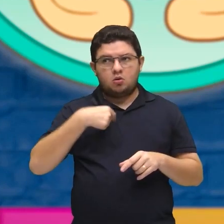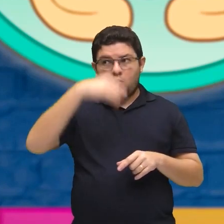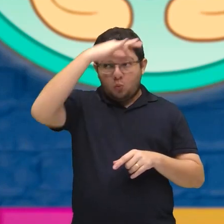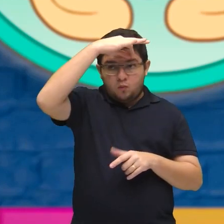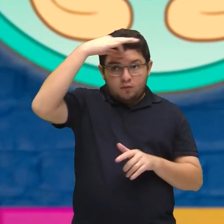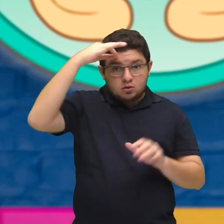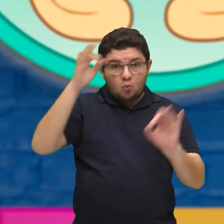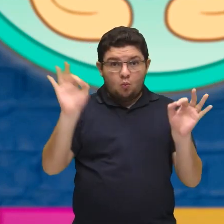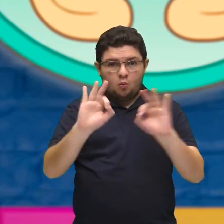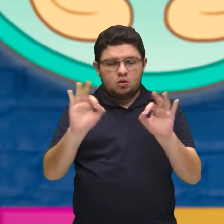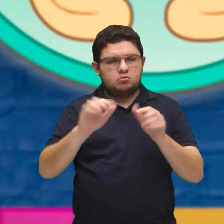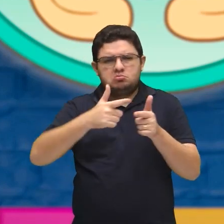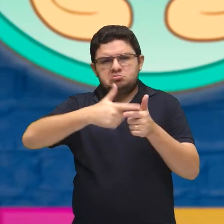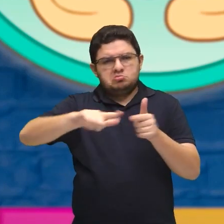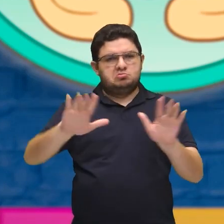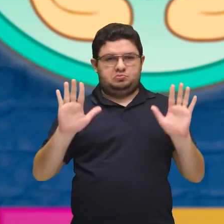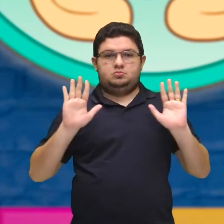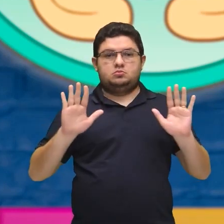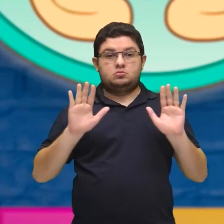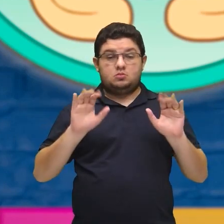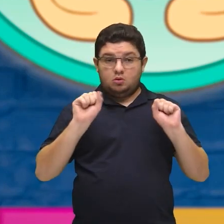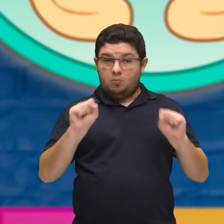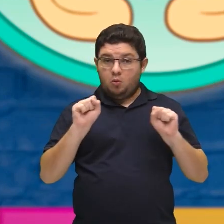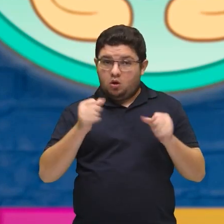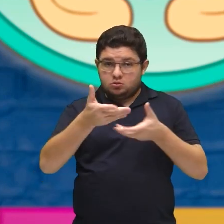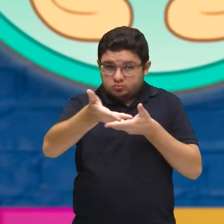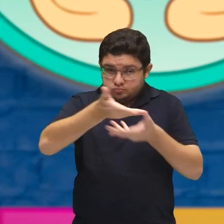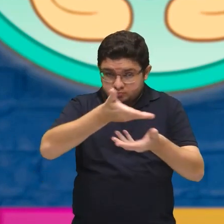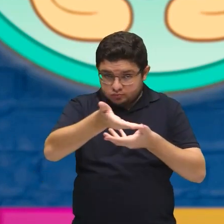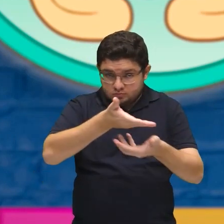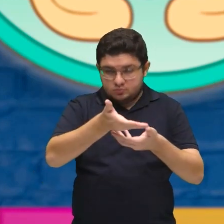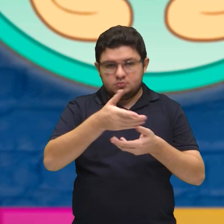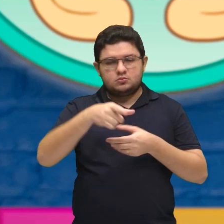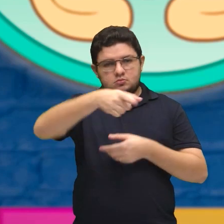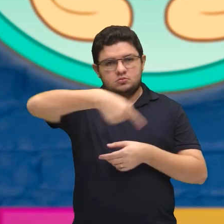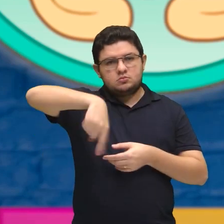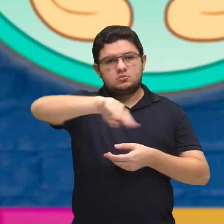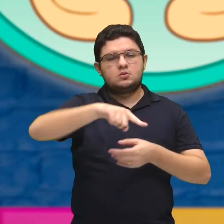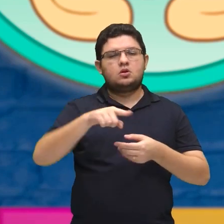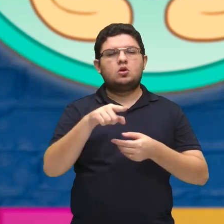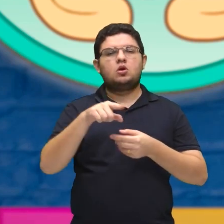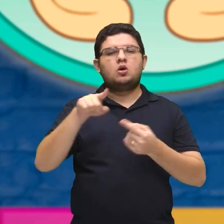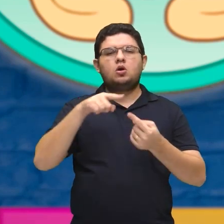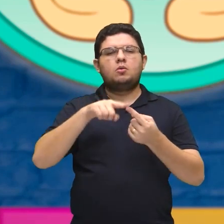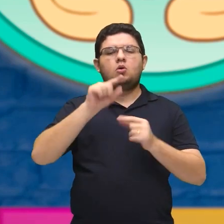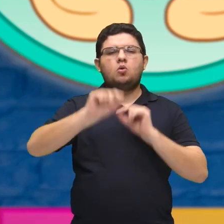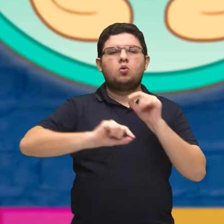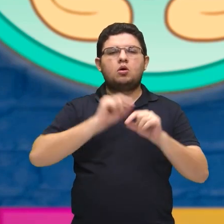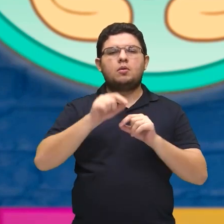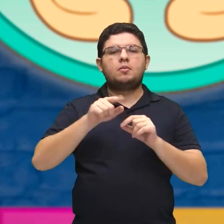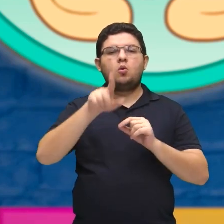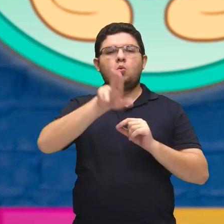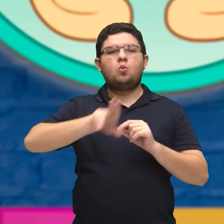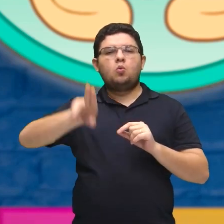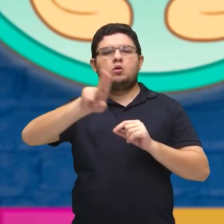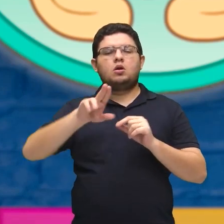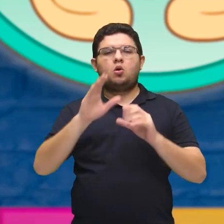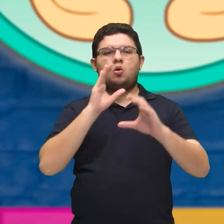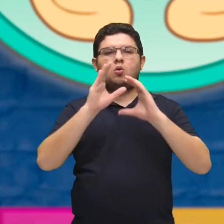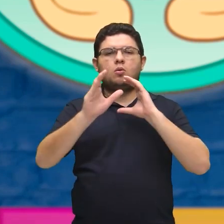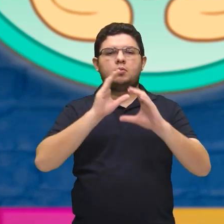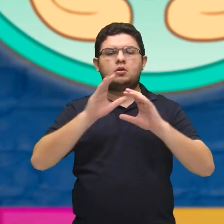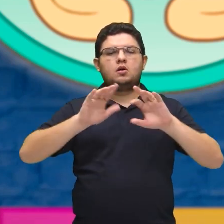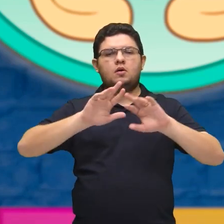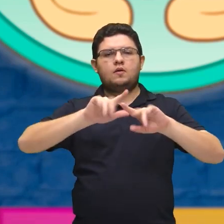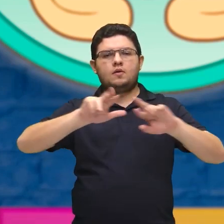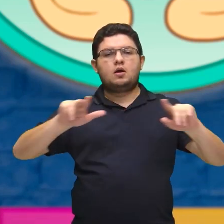espectador, não tem problema. É mais um motivo para a gente utilizar os meios de comunicação